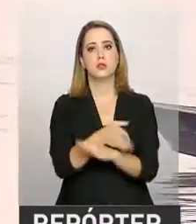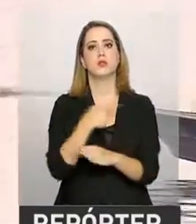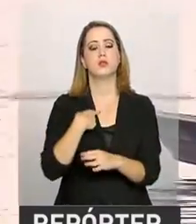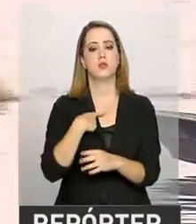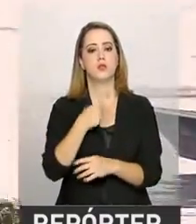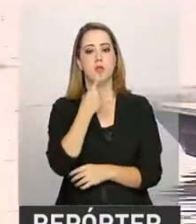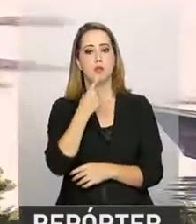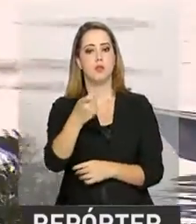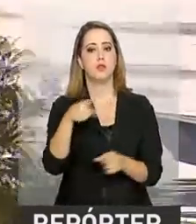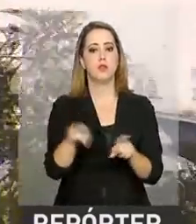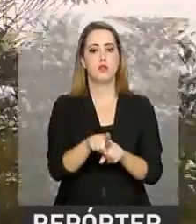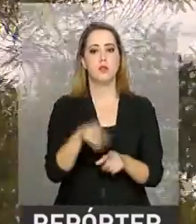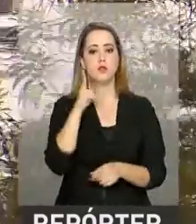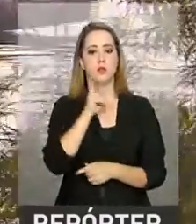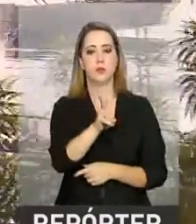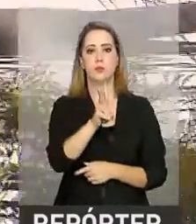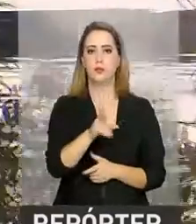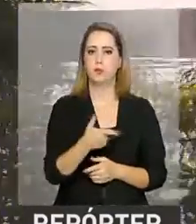vila.